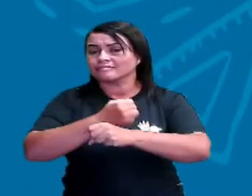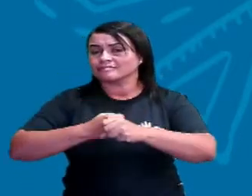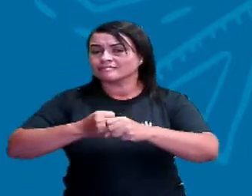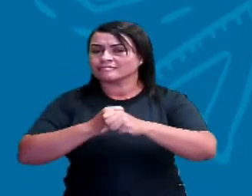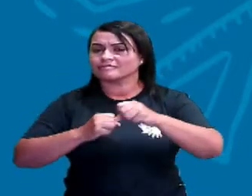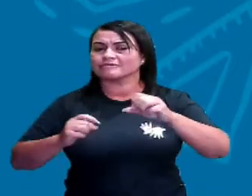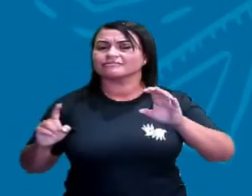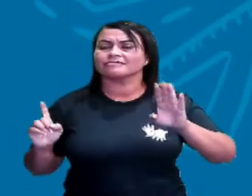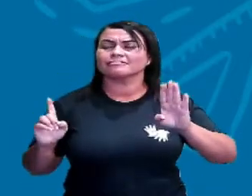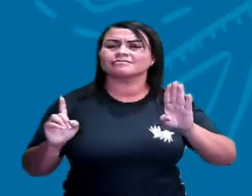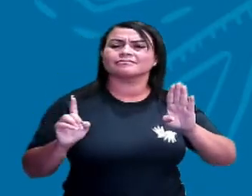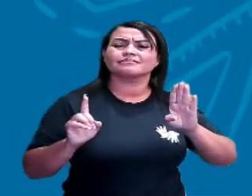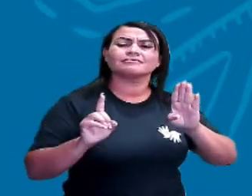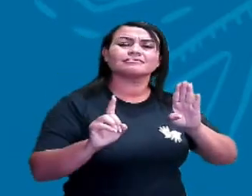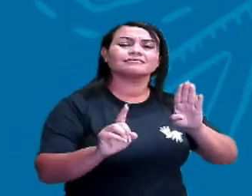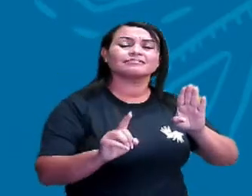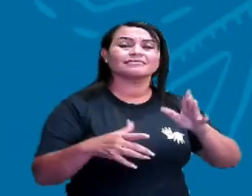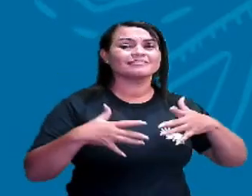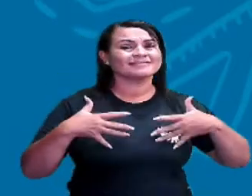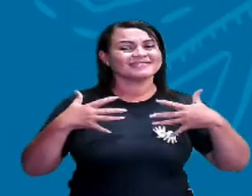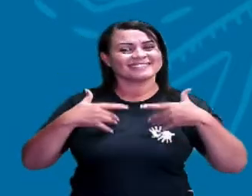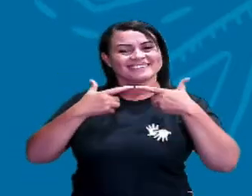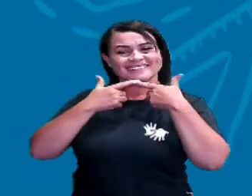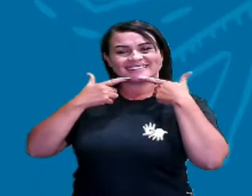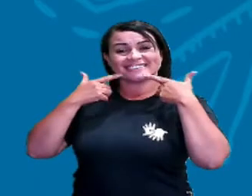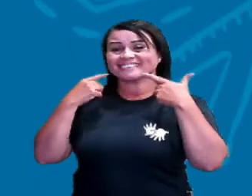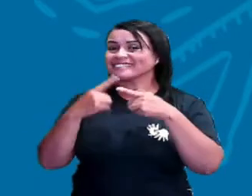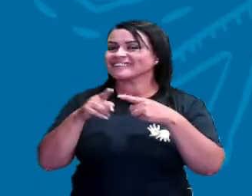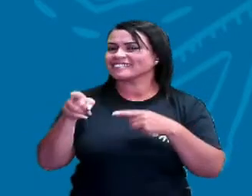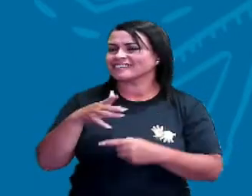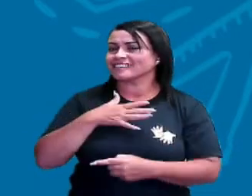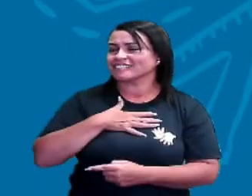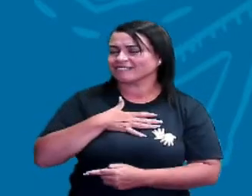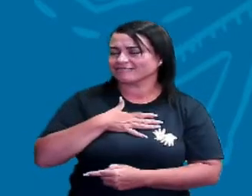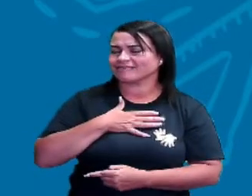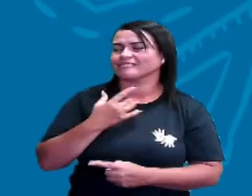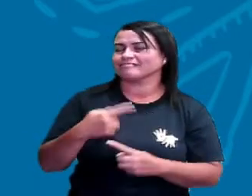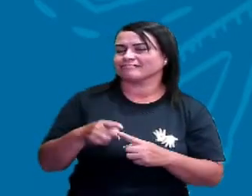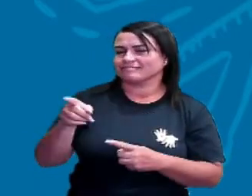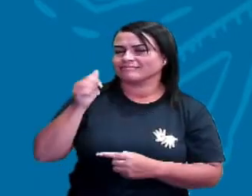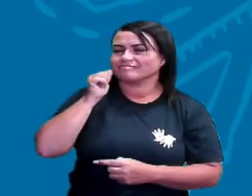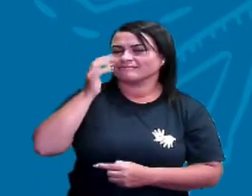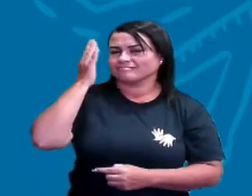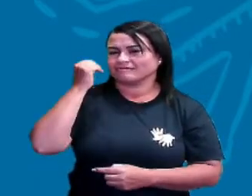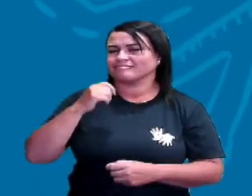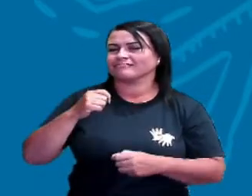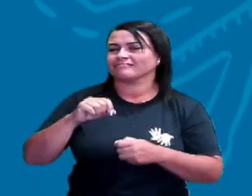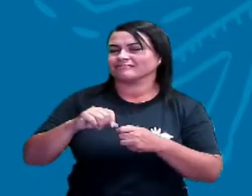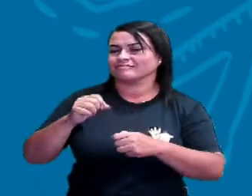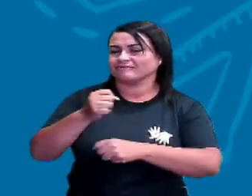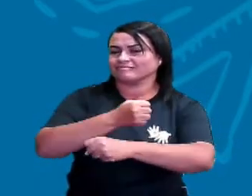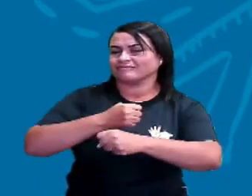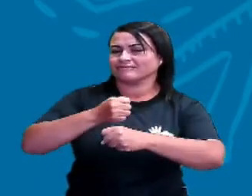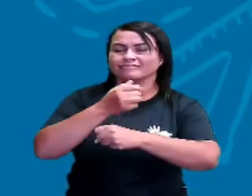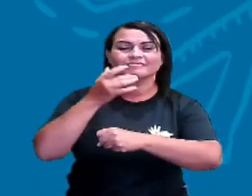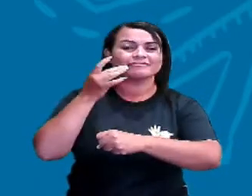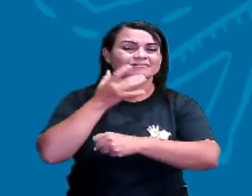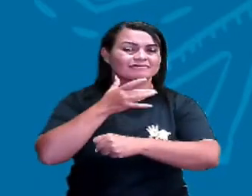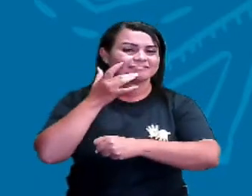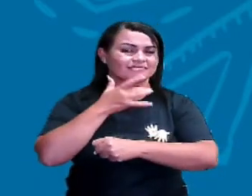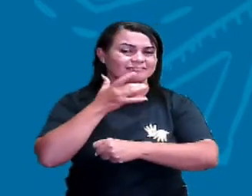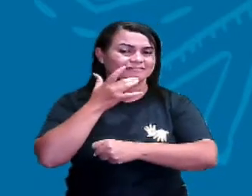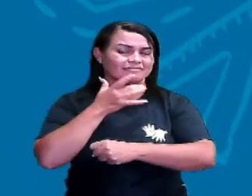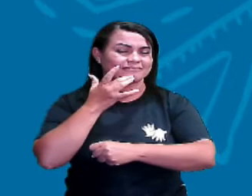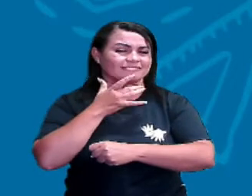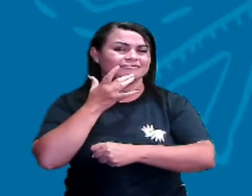abre bem alegre, sabe por quê? Porque a cozinheira faz comidas gostosas, né? A cozinheira, quando a gente fala cozinheira, a gente